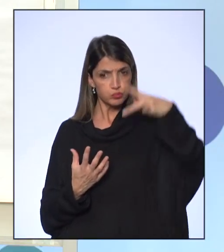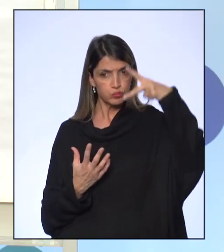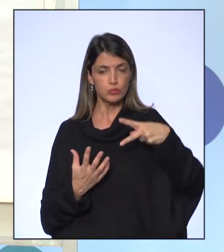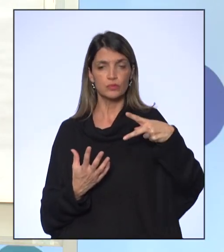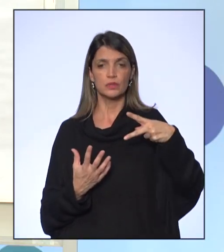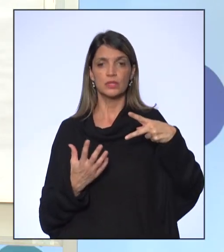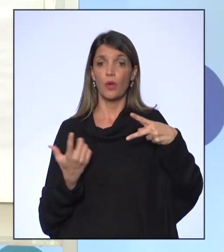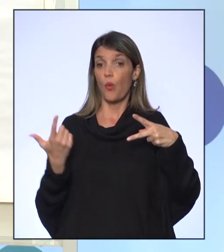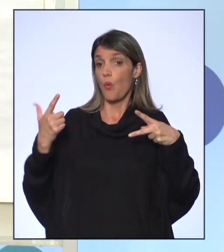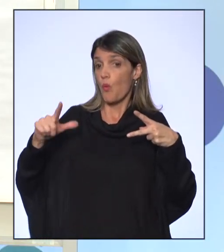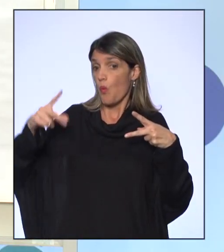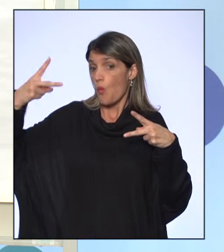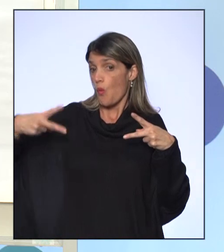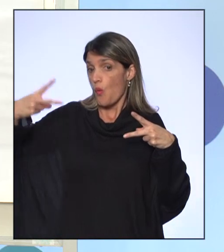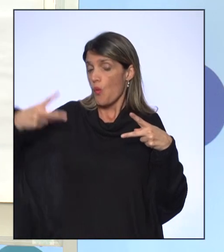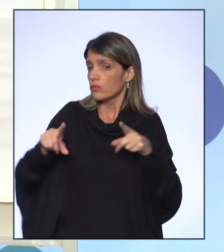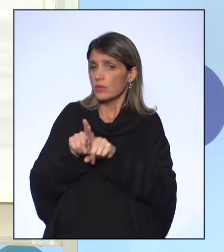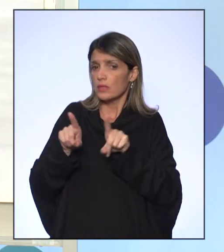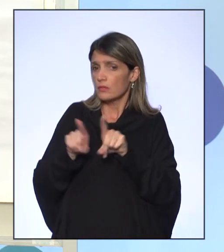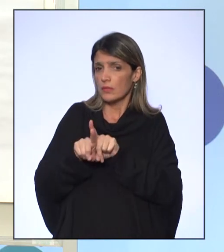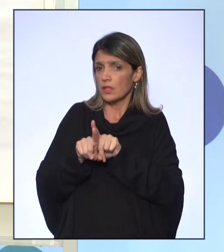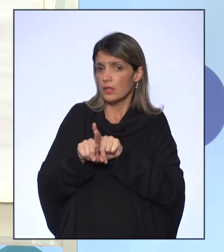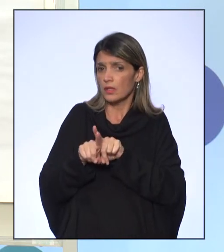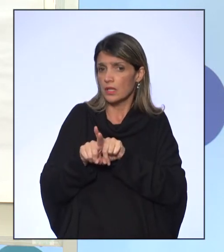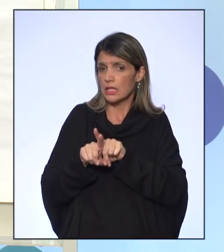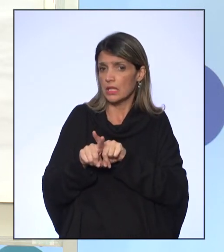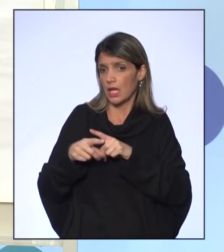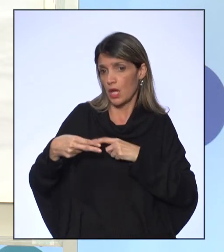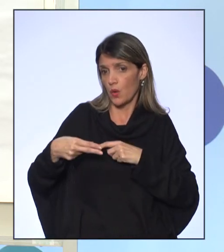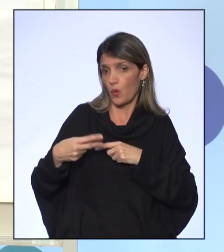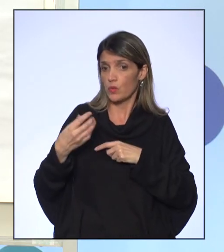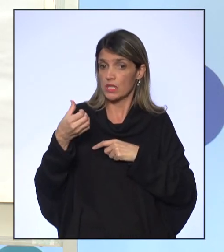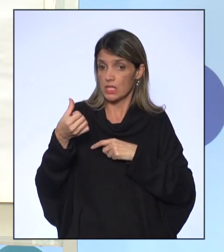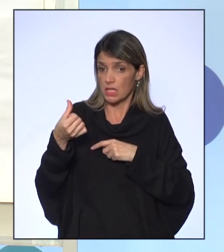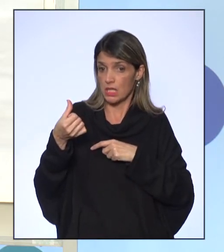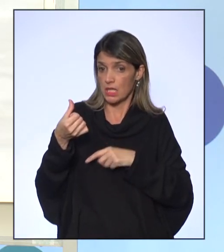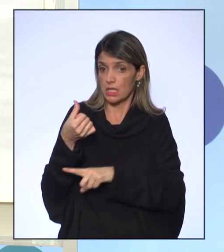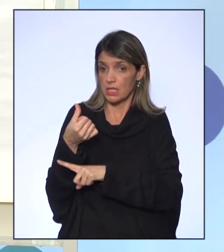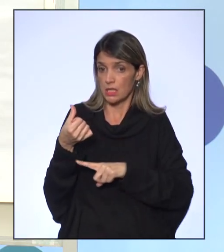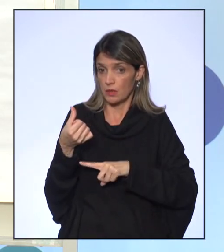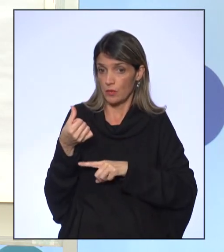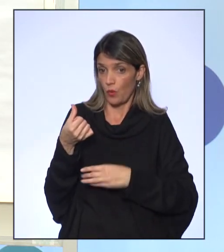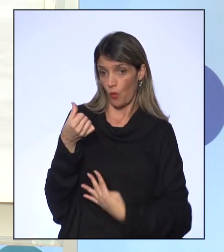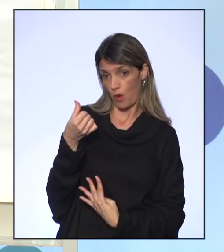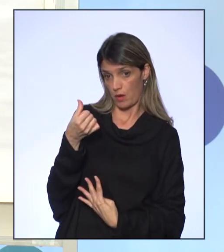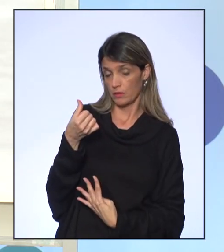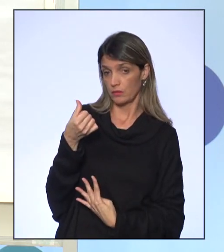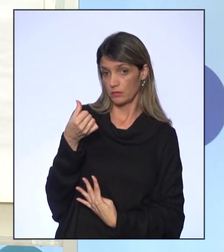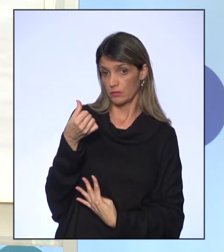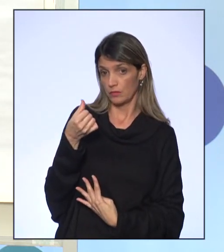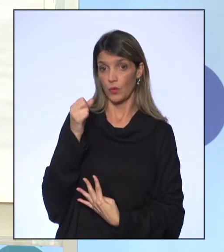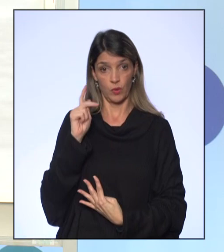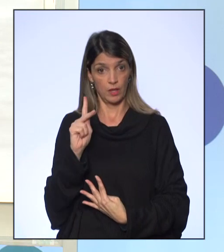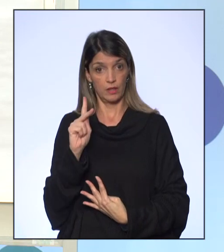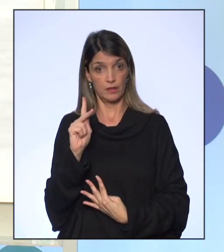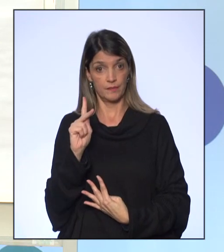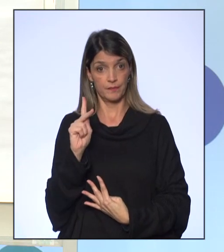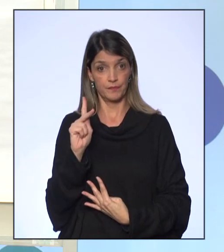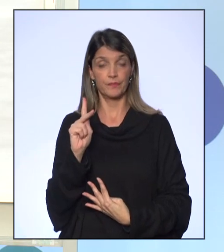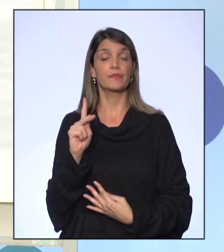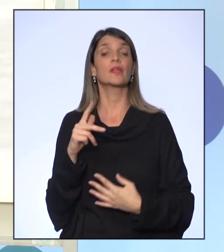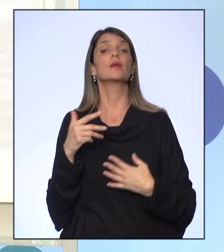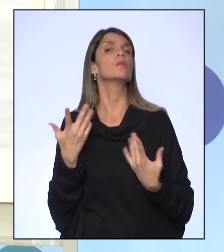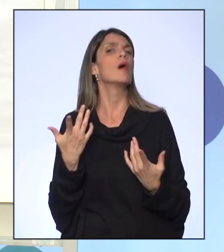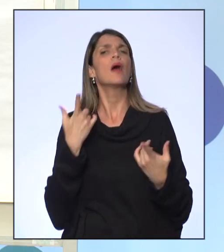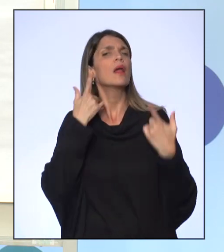E do outro Beleza. lado também? Do outro lado, a mesma coisa. Grande 6 Thales. e 4. Beleza? Uhum. Qual